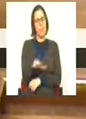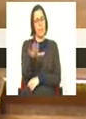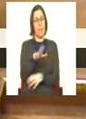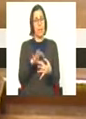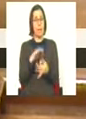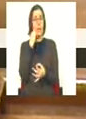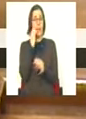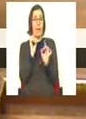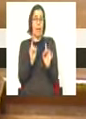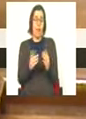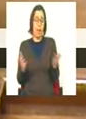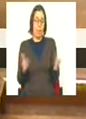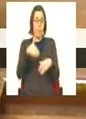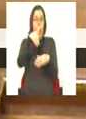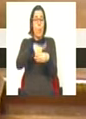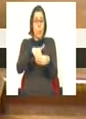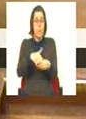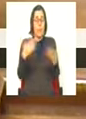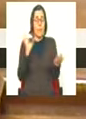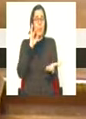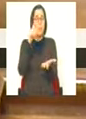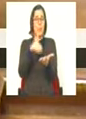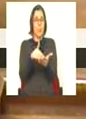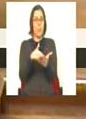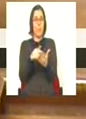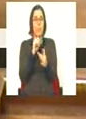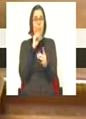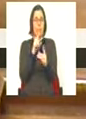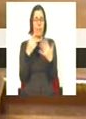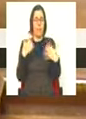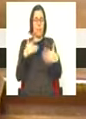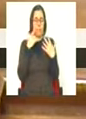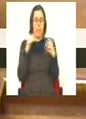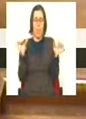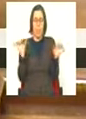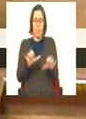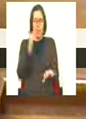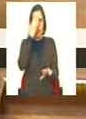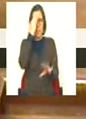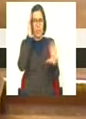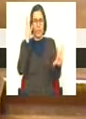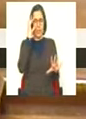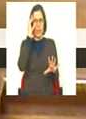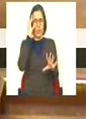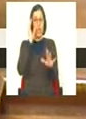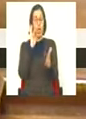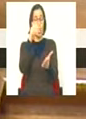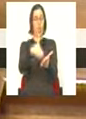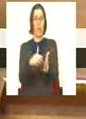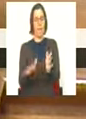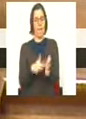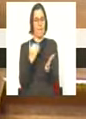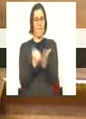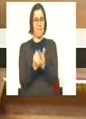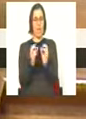é grave, quanto aos conteúdos, os resultados conseguem suplantar as piores previsões. Os resultados são